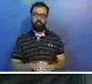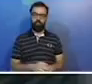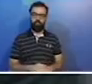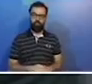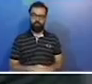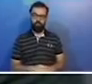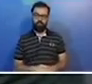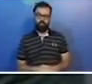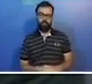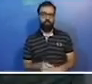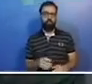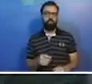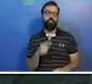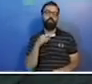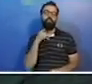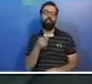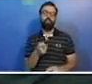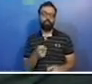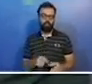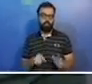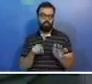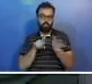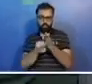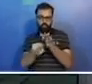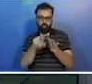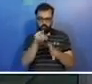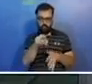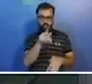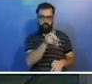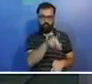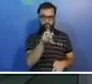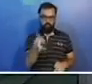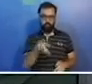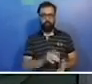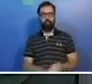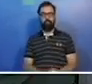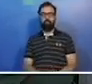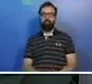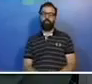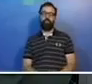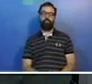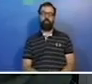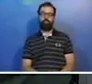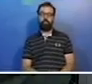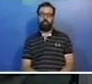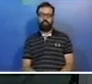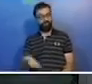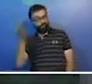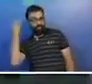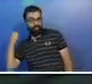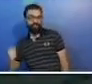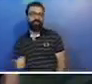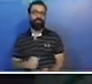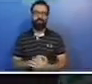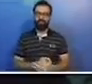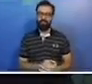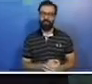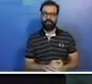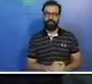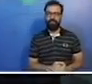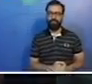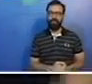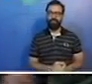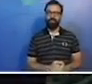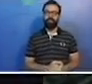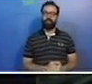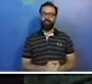285. Dúvidas, correções, os professores estão sempre esperando por vocês. Bora lá começar com a nossa aula de